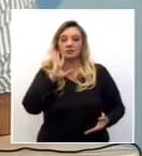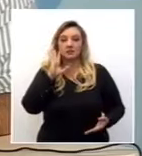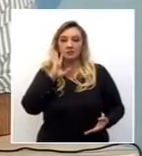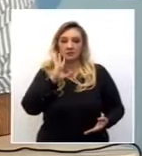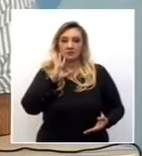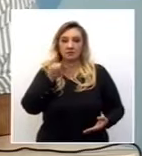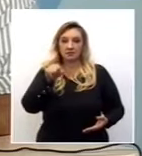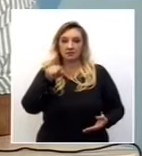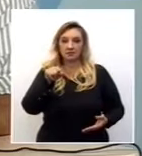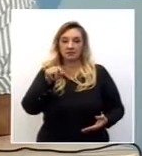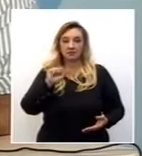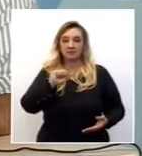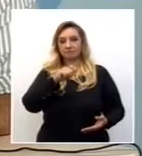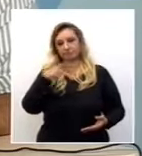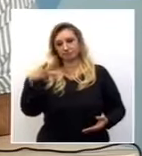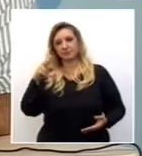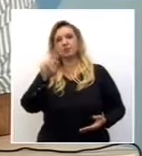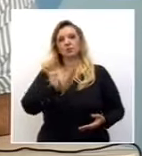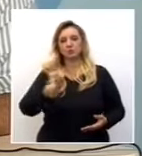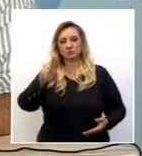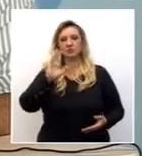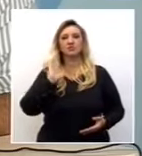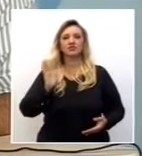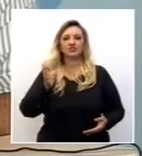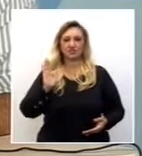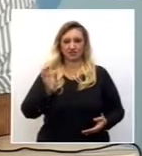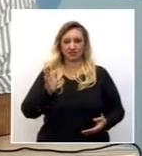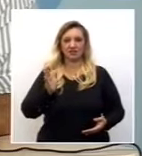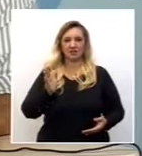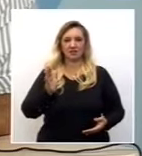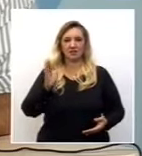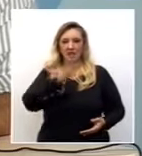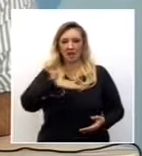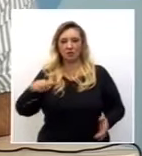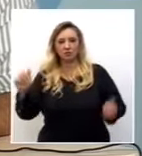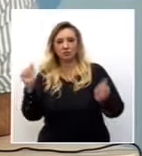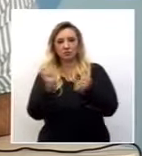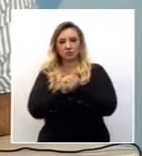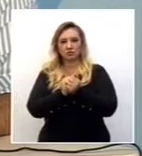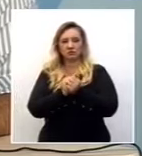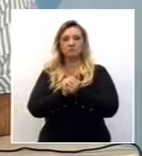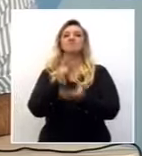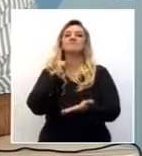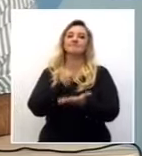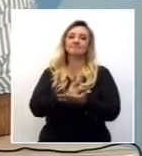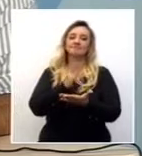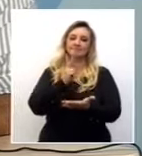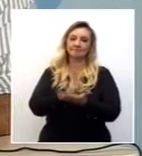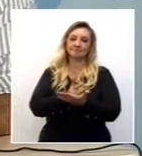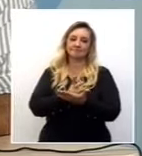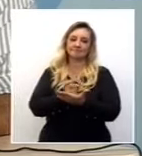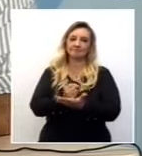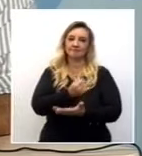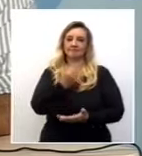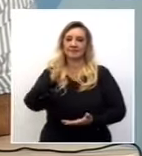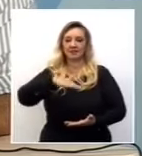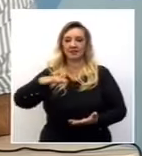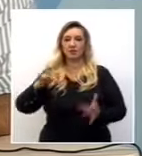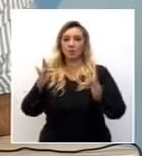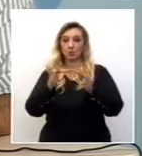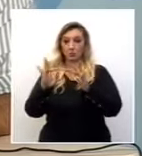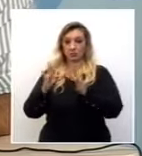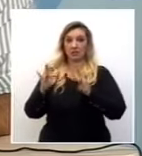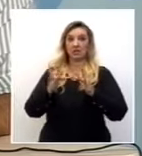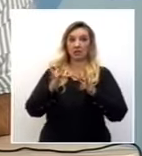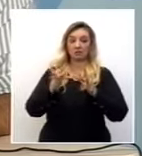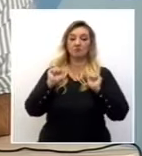Padlet, venho utilizando com alunos, né? A gente ainda mantém ainda uma série de alunos em contato, a gente pode